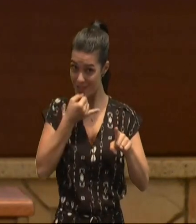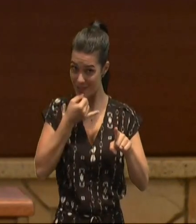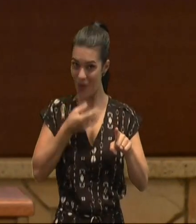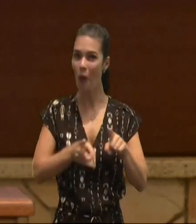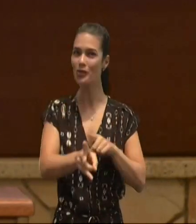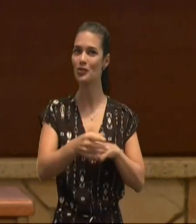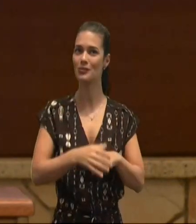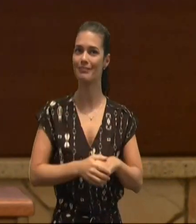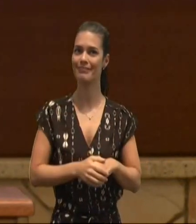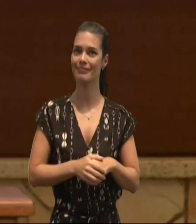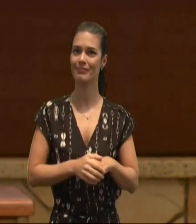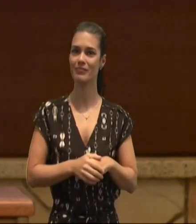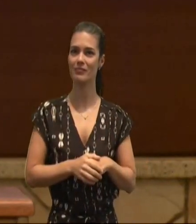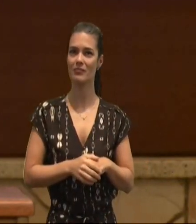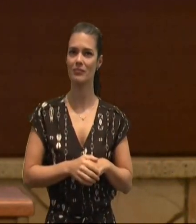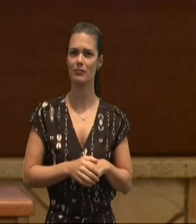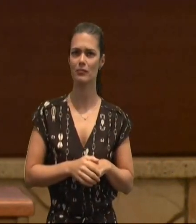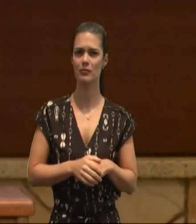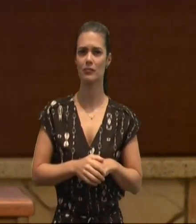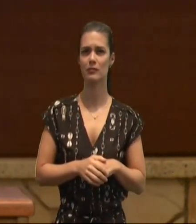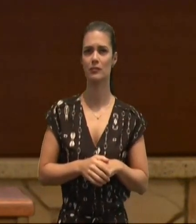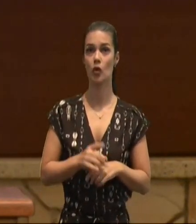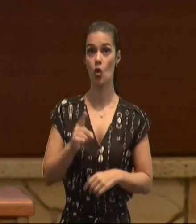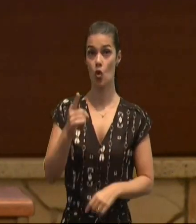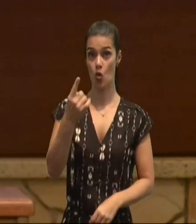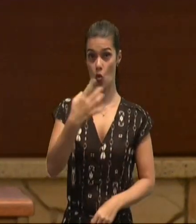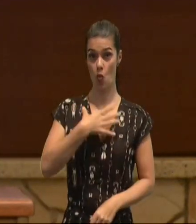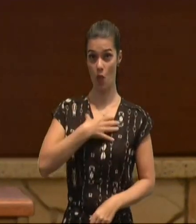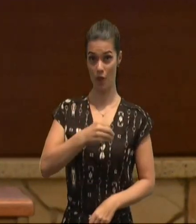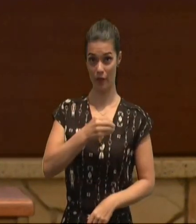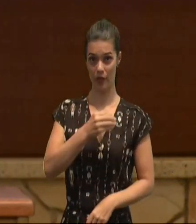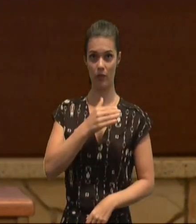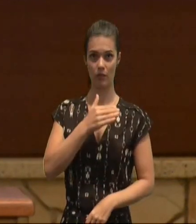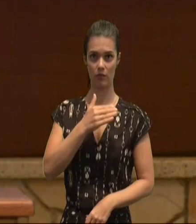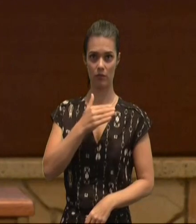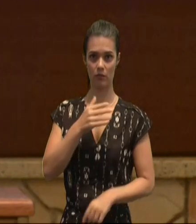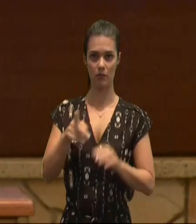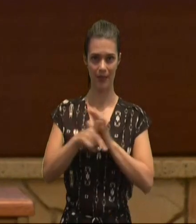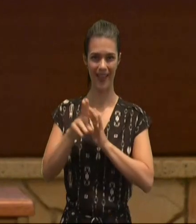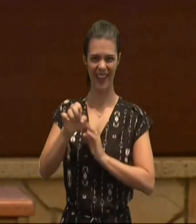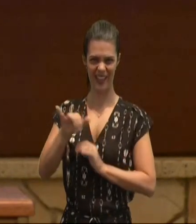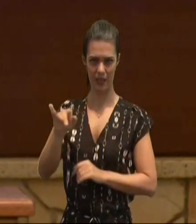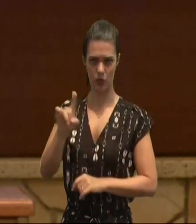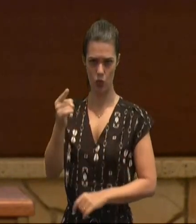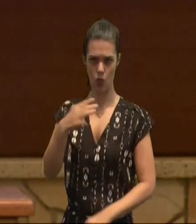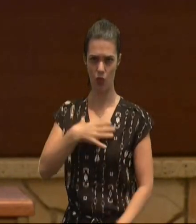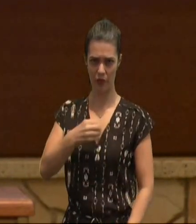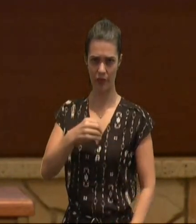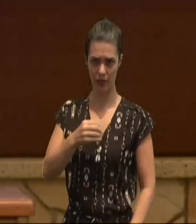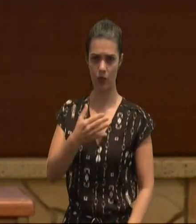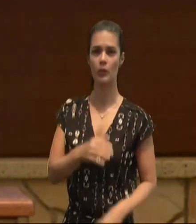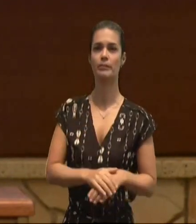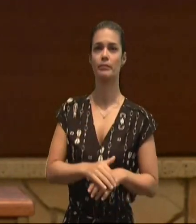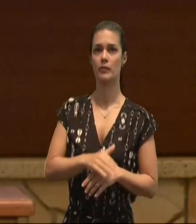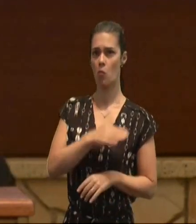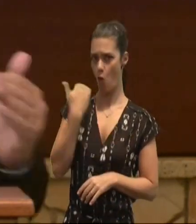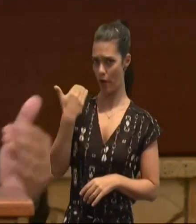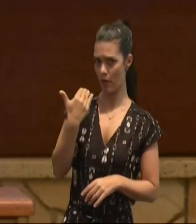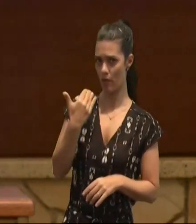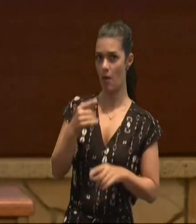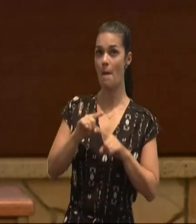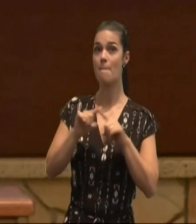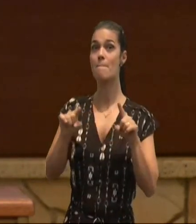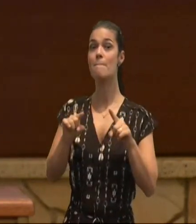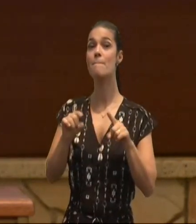Um dos filhos de Eli, que morreu na batalha, se chamava Finéias. A sua esposa estava grávida, aguardando também